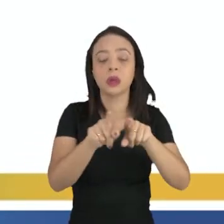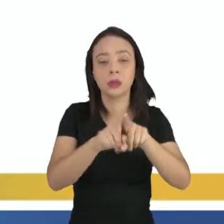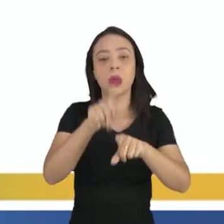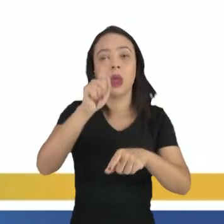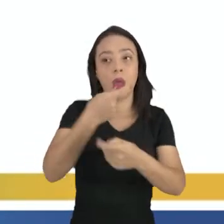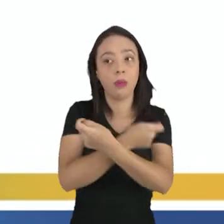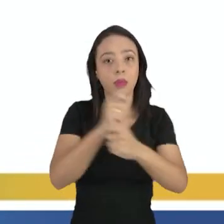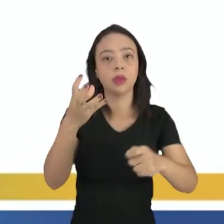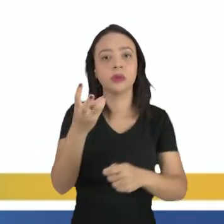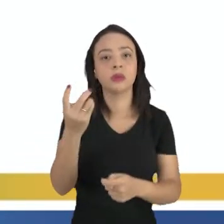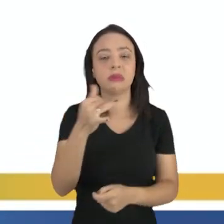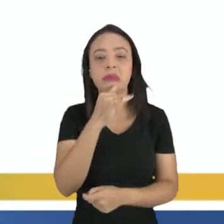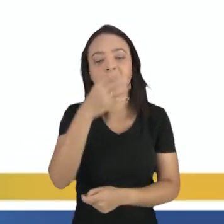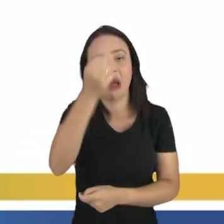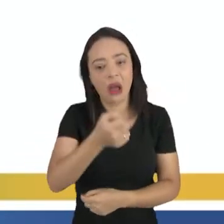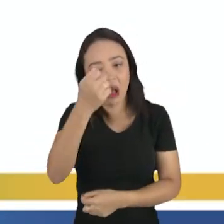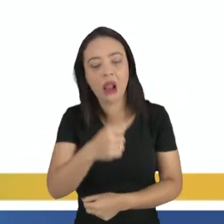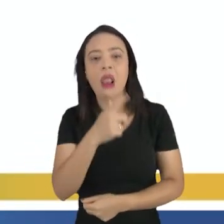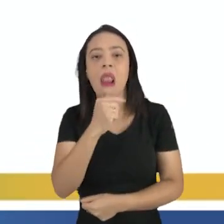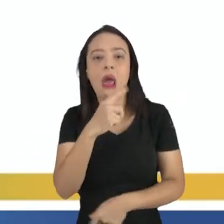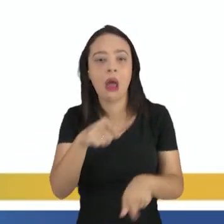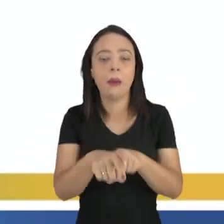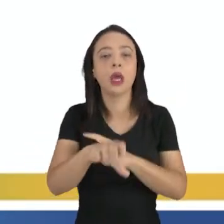assim? Água, leite, suco,